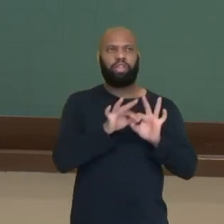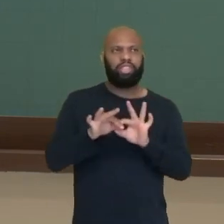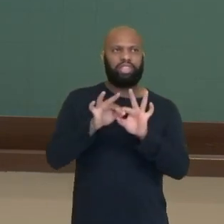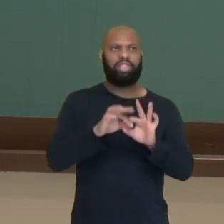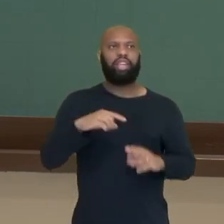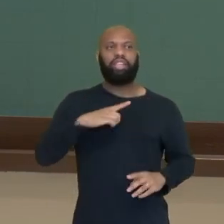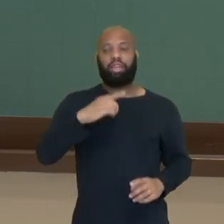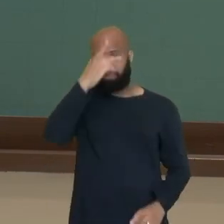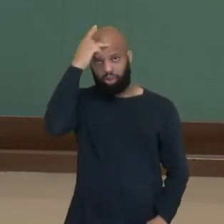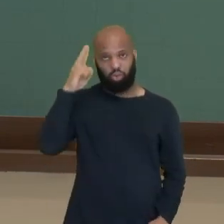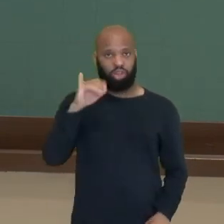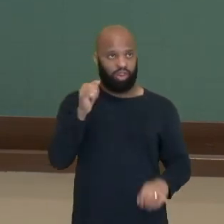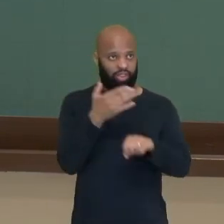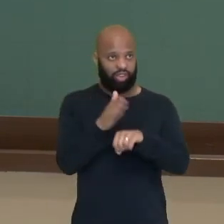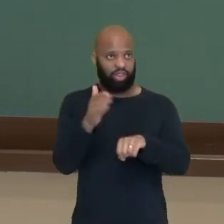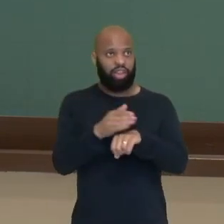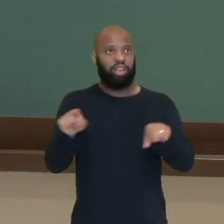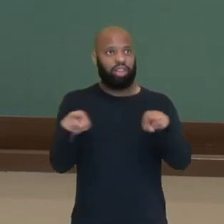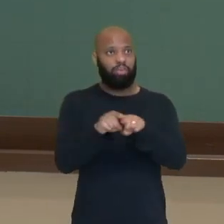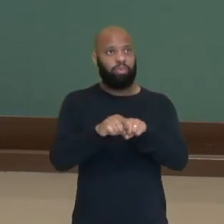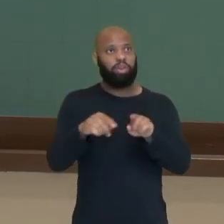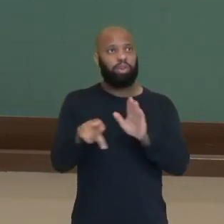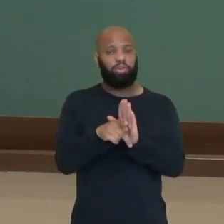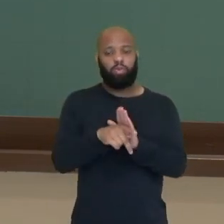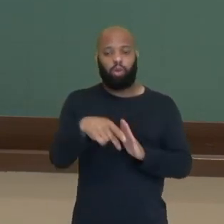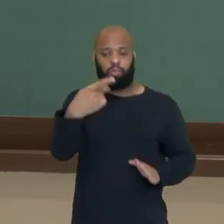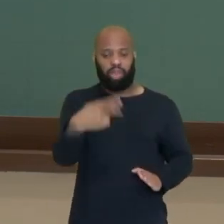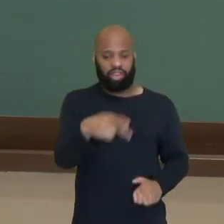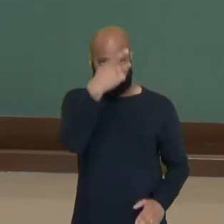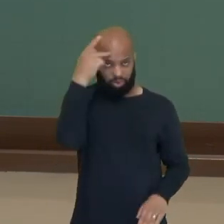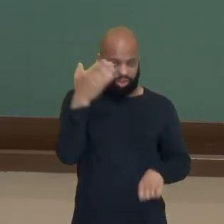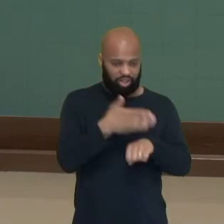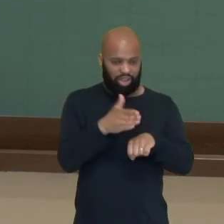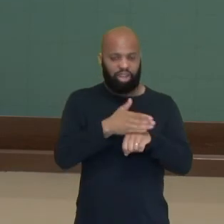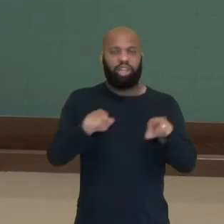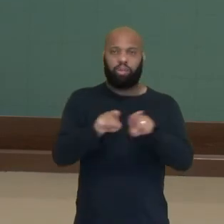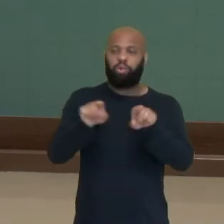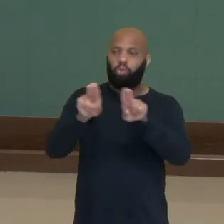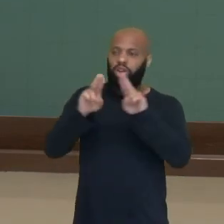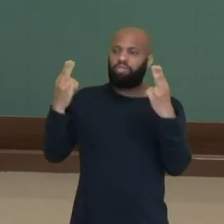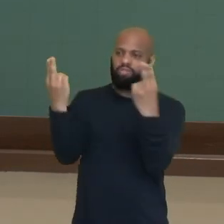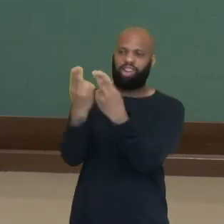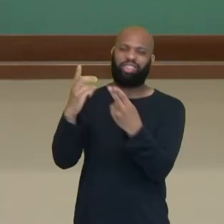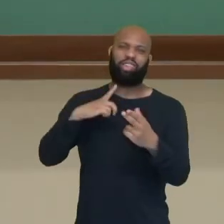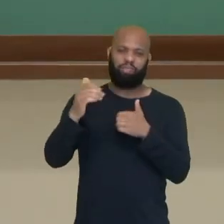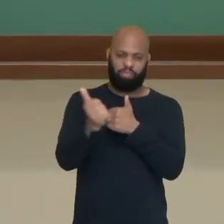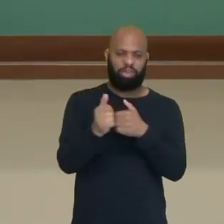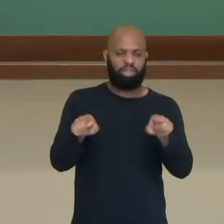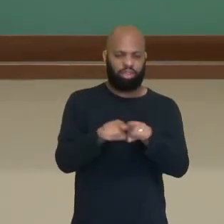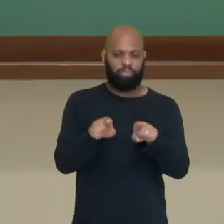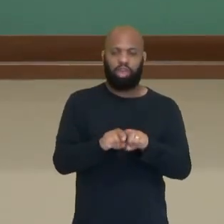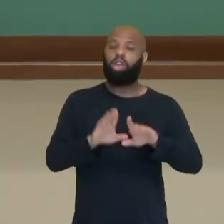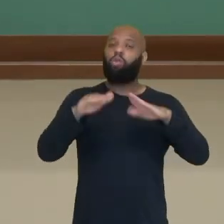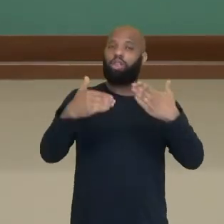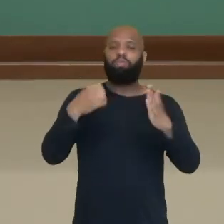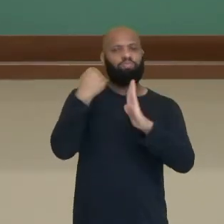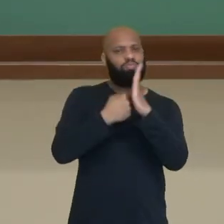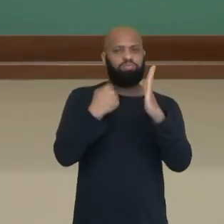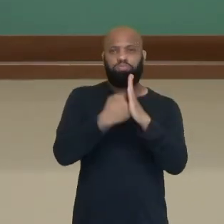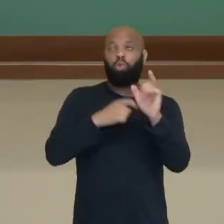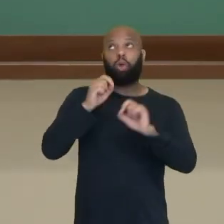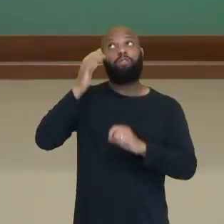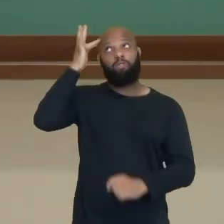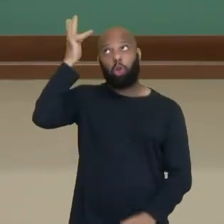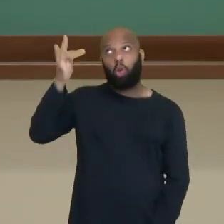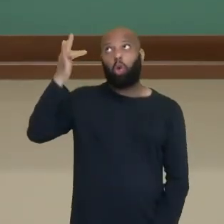seus praticantes, seja entre estes e o universo que os rodeia. Então, de novo, gente, é uma luta muito